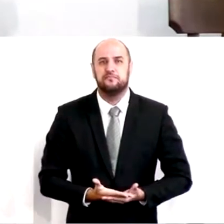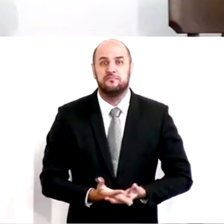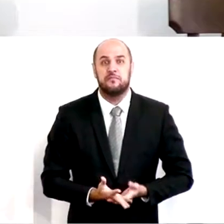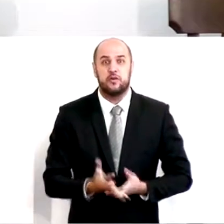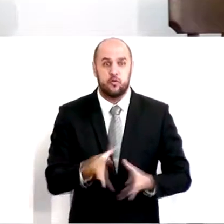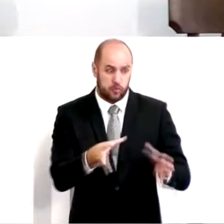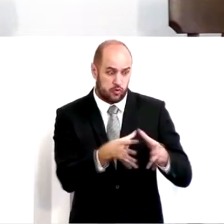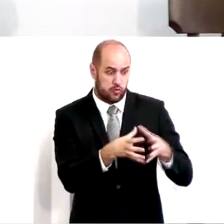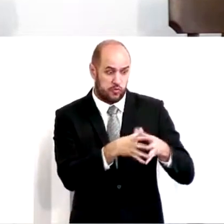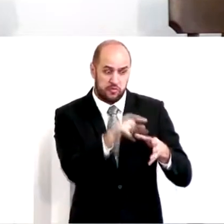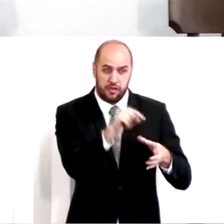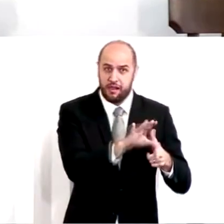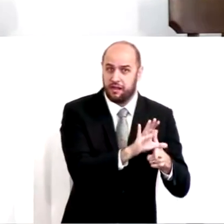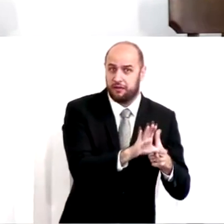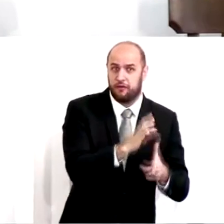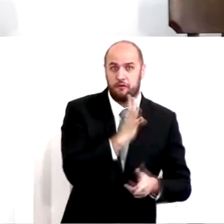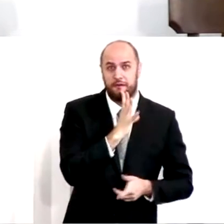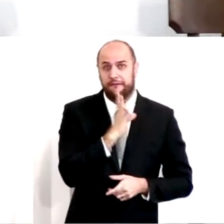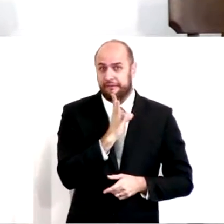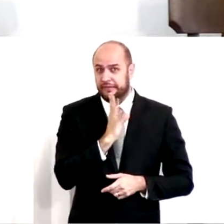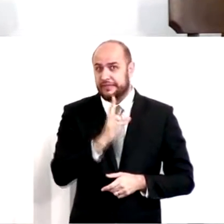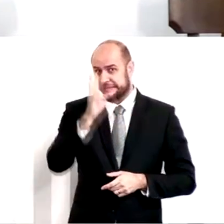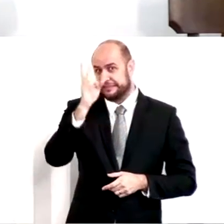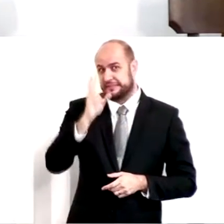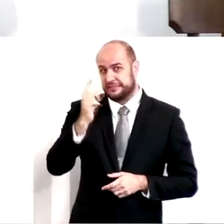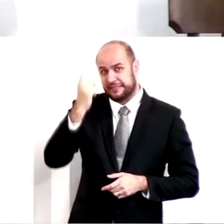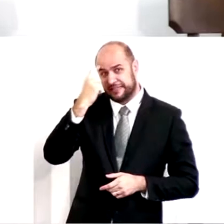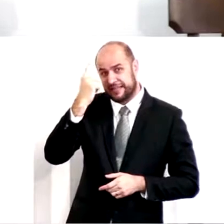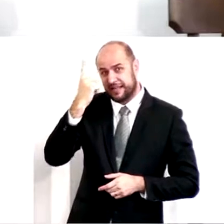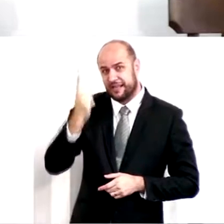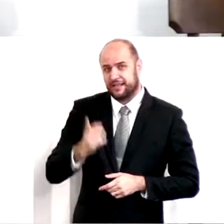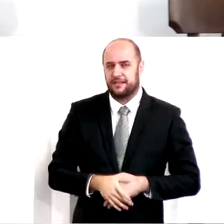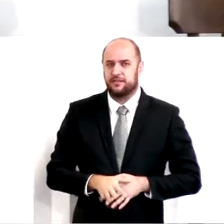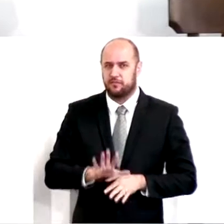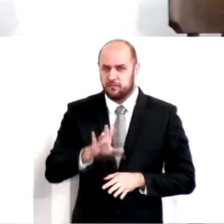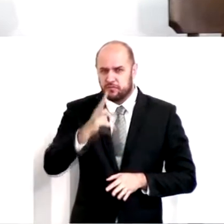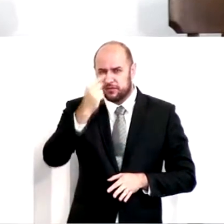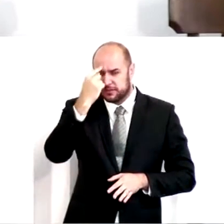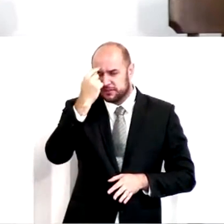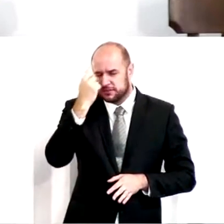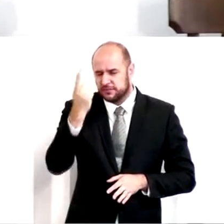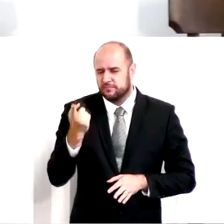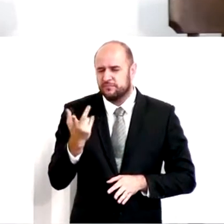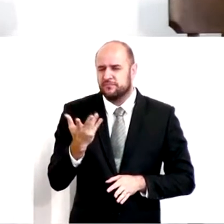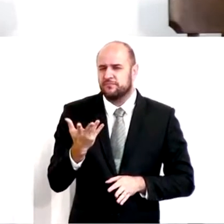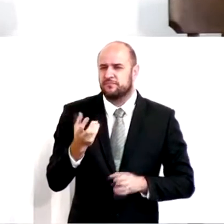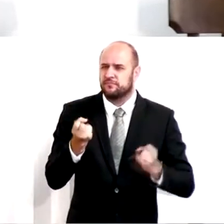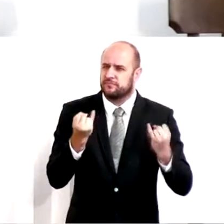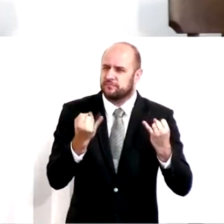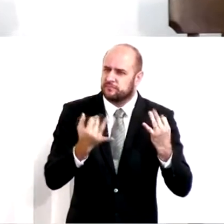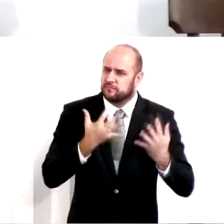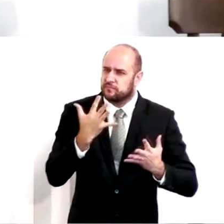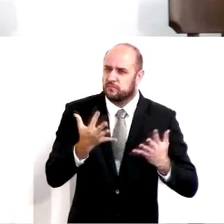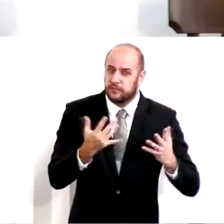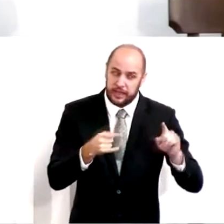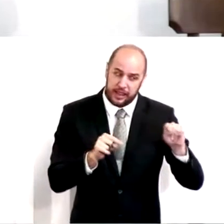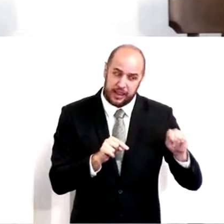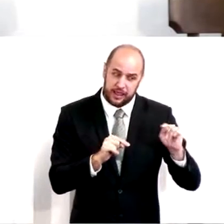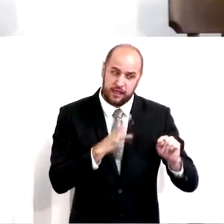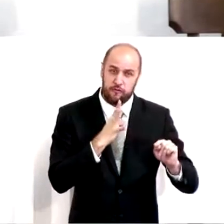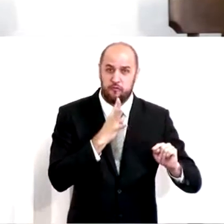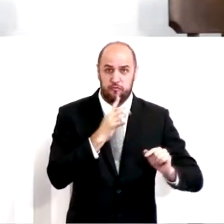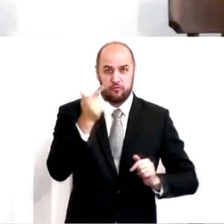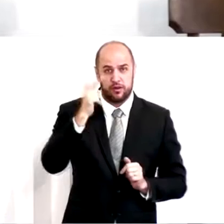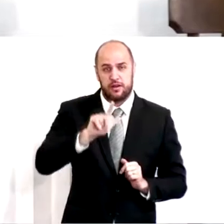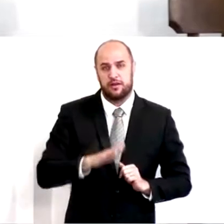conhecimento deles, mais do que talvez ao nosso. Quando a gente fala em triunfo, veja, eu preciso explicar em detalhes e ainda assim não consigo explicar